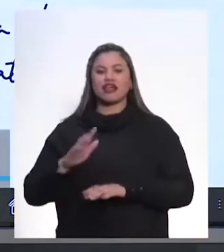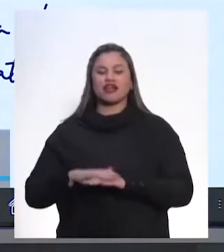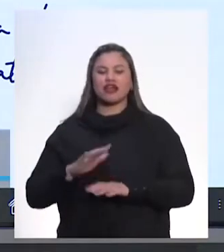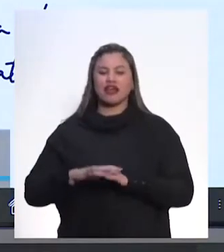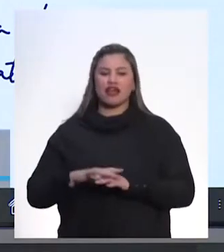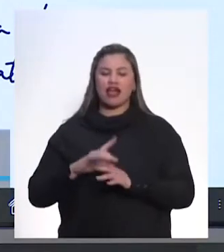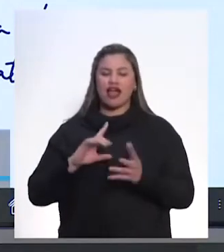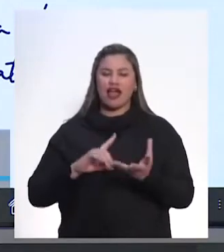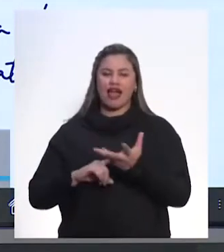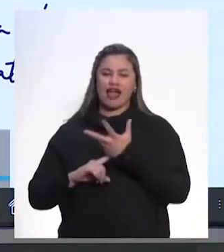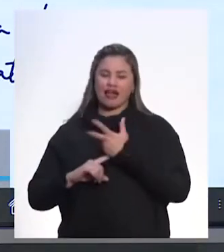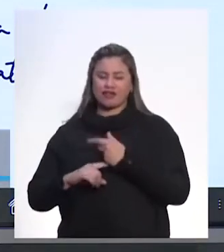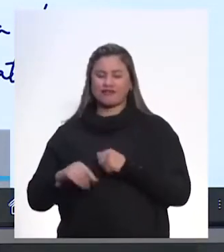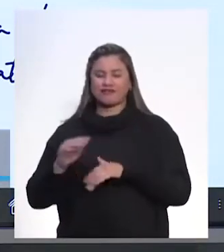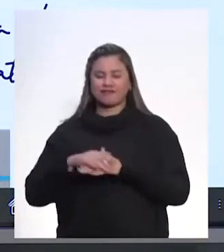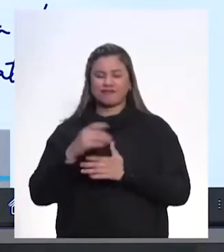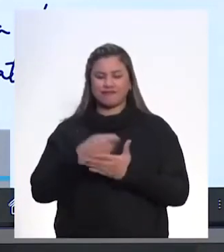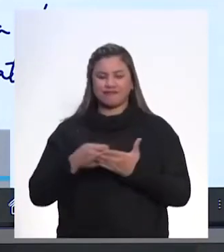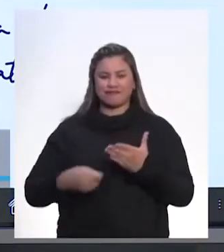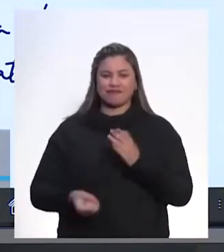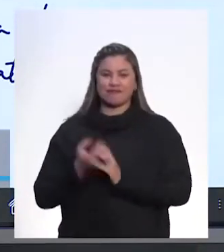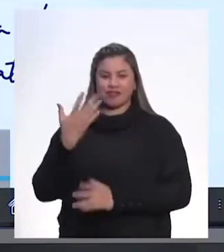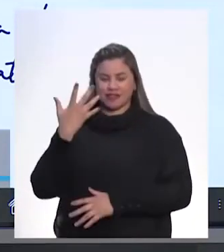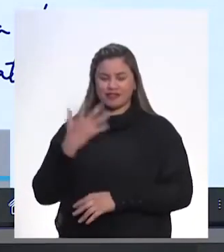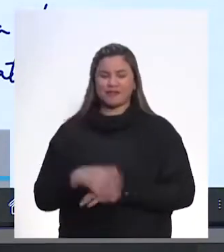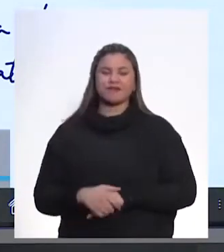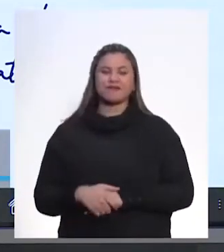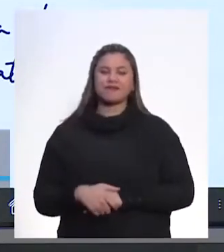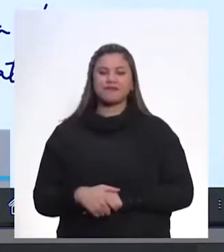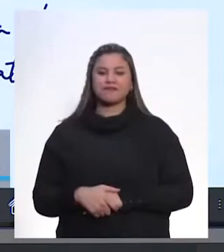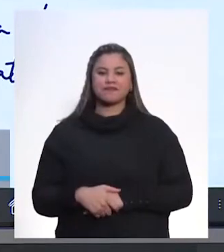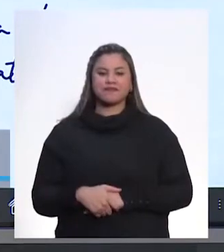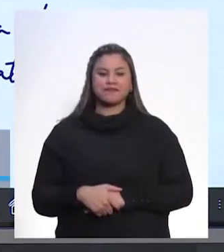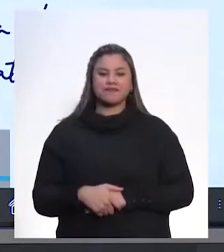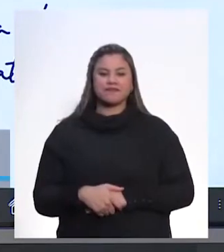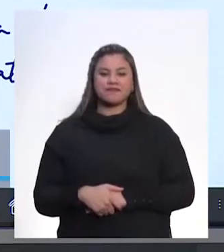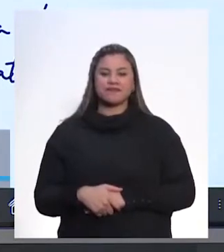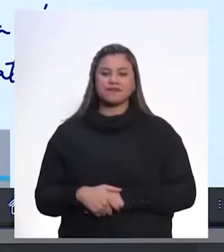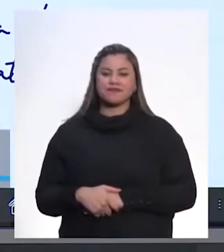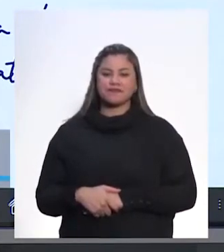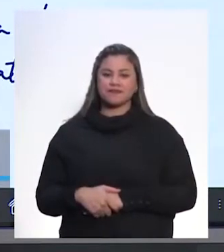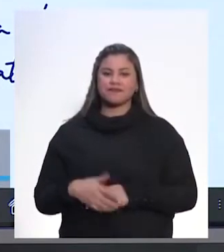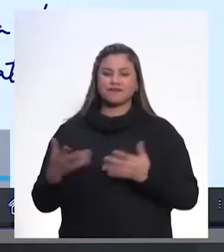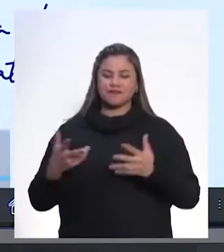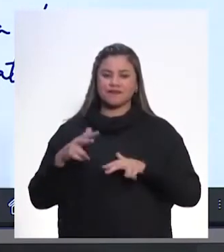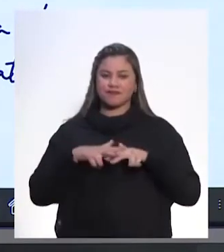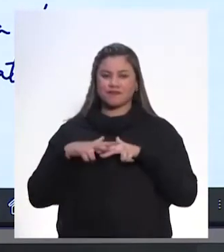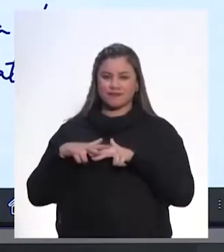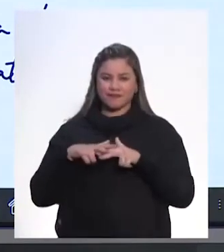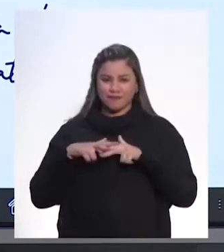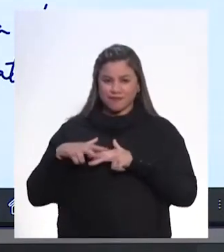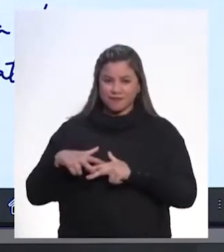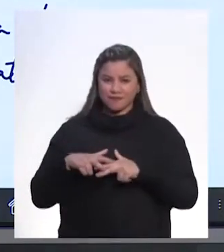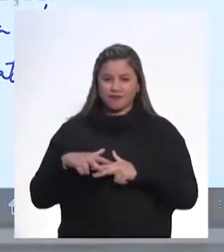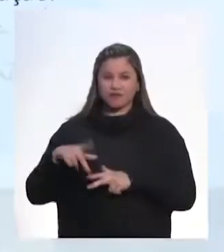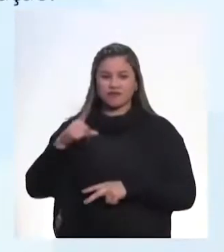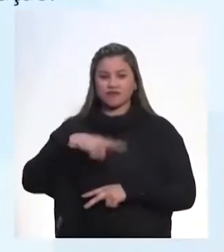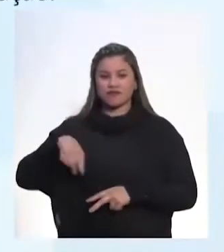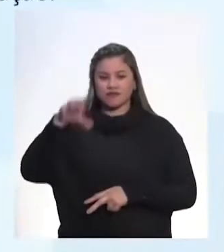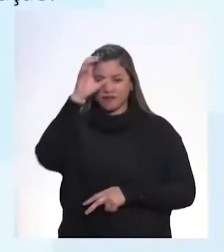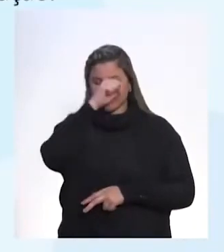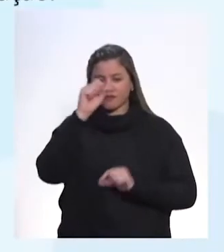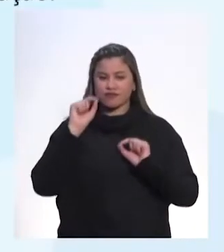artistas propositores aí, tá bom? Olha só. Então, gente, vamos para a nossa revisãozinha. E nessa aula, o que a gente aprendeu,